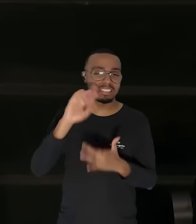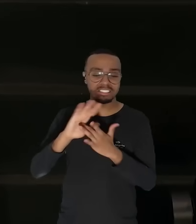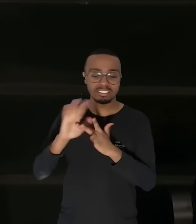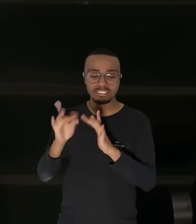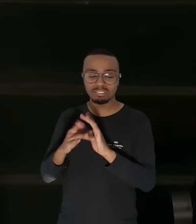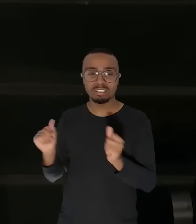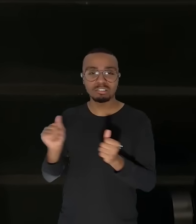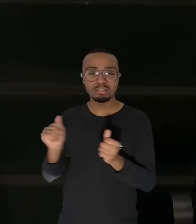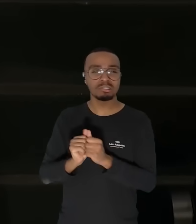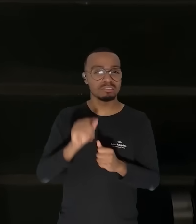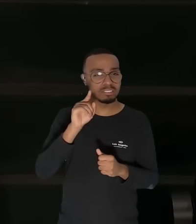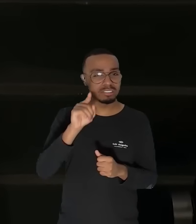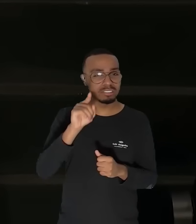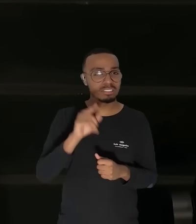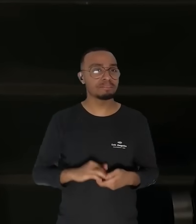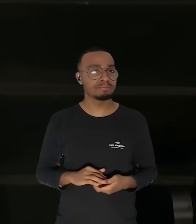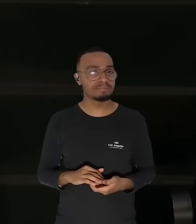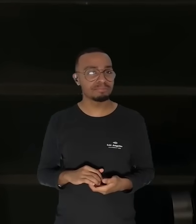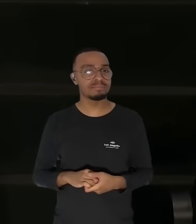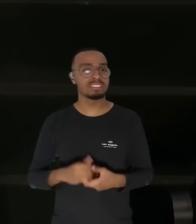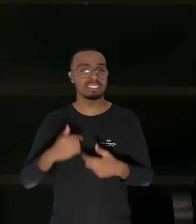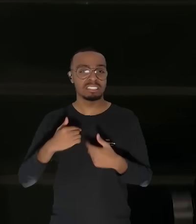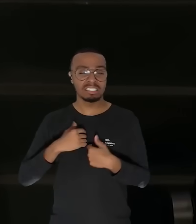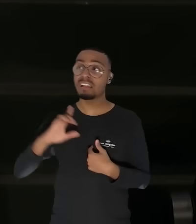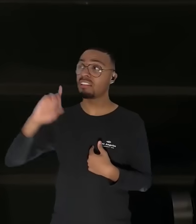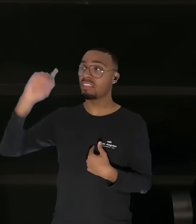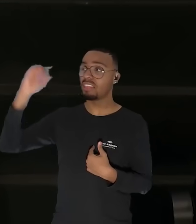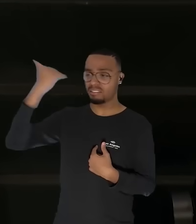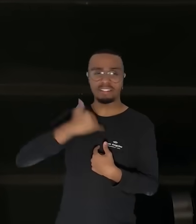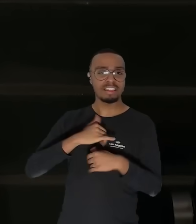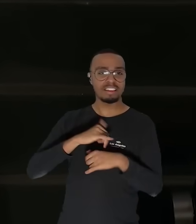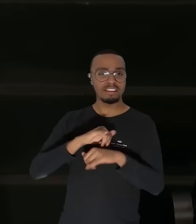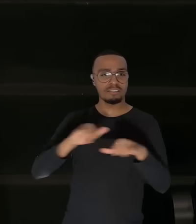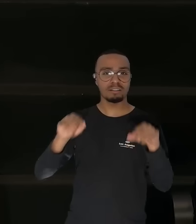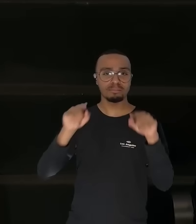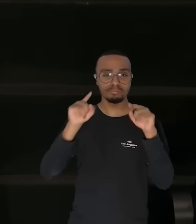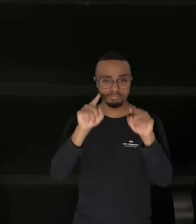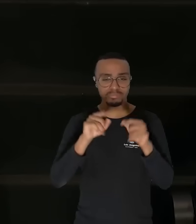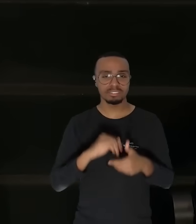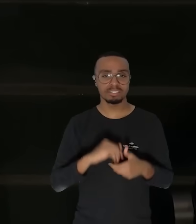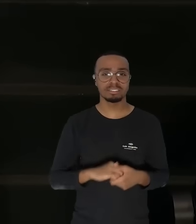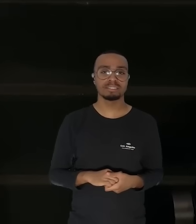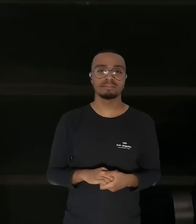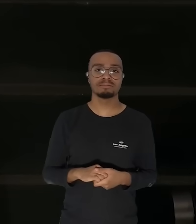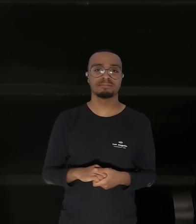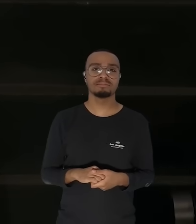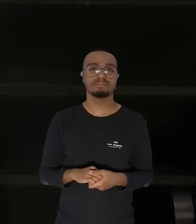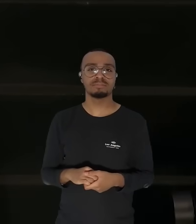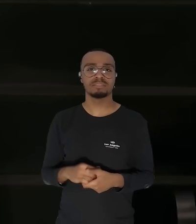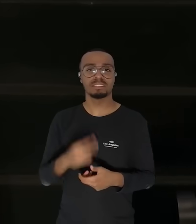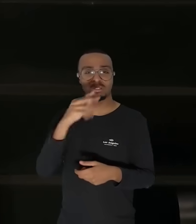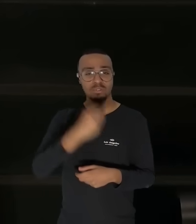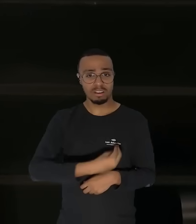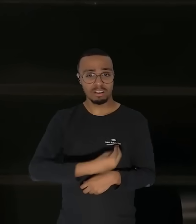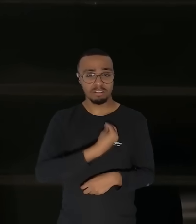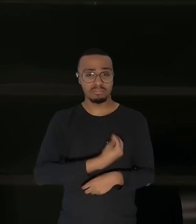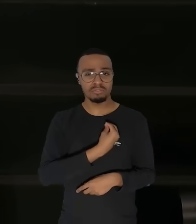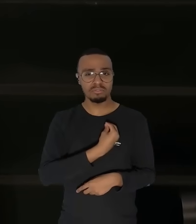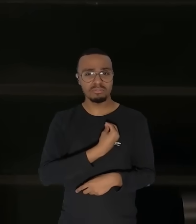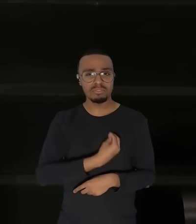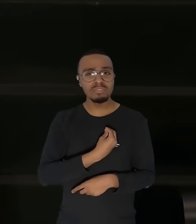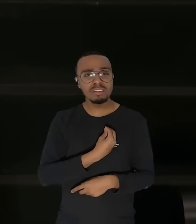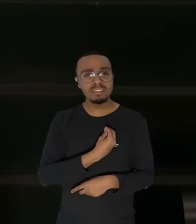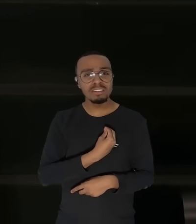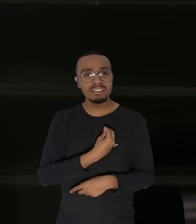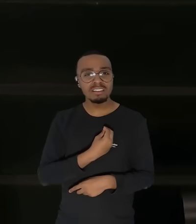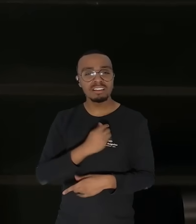dizer o que Deus está mandando. Abaixou e canta alabás. Deus não pulou do seu barco só